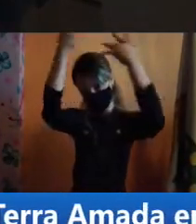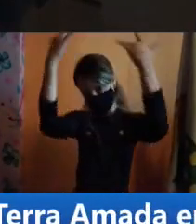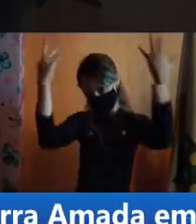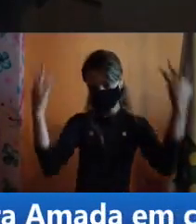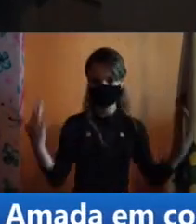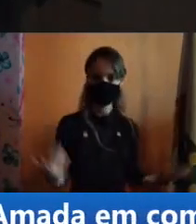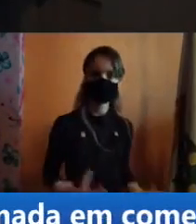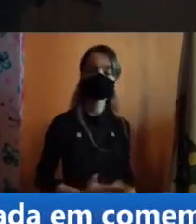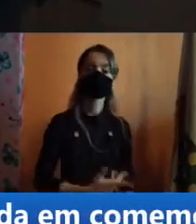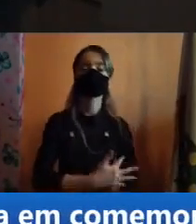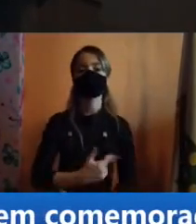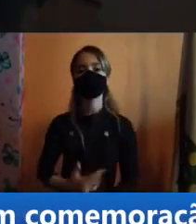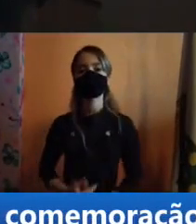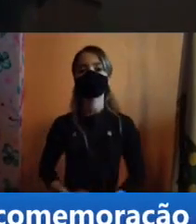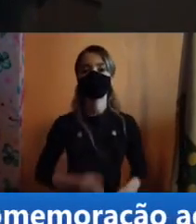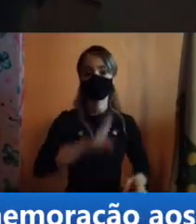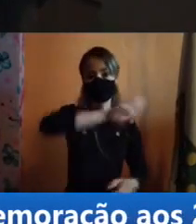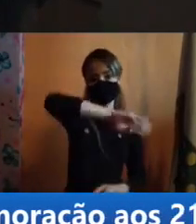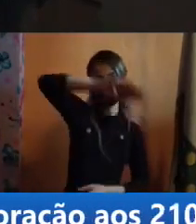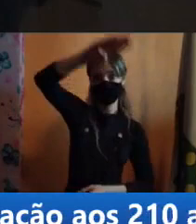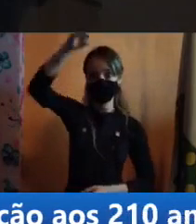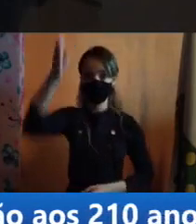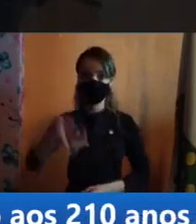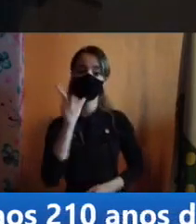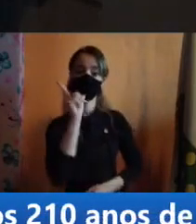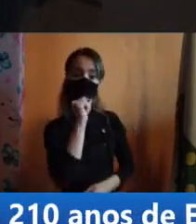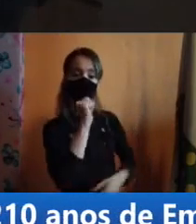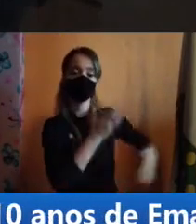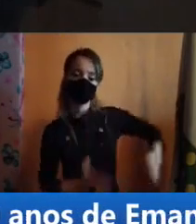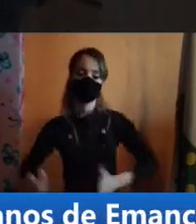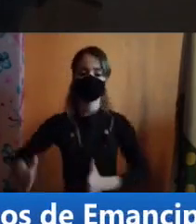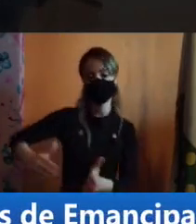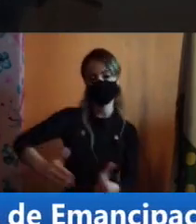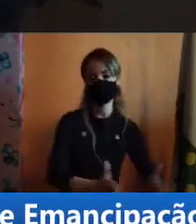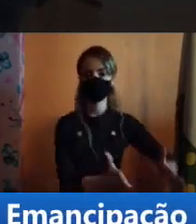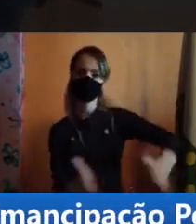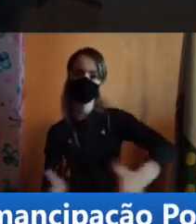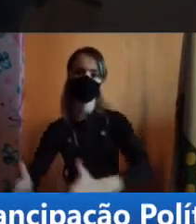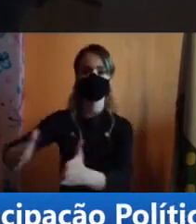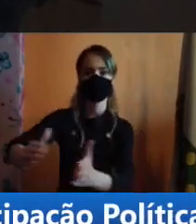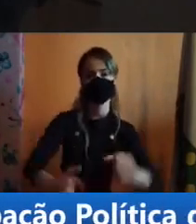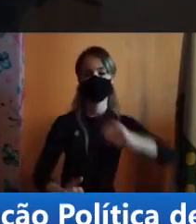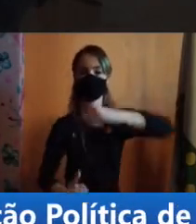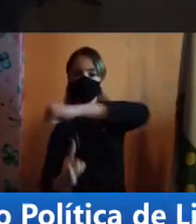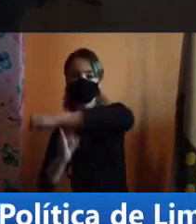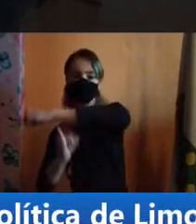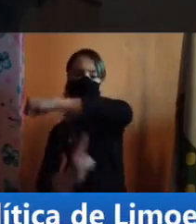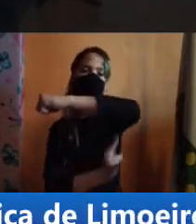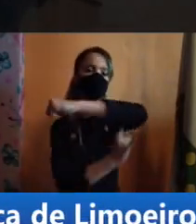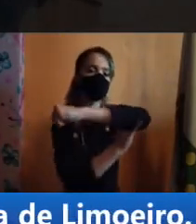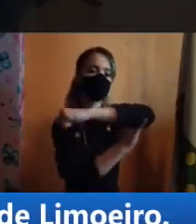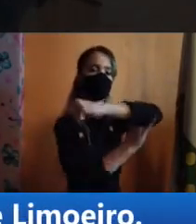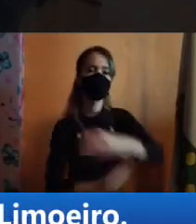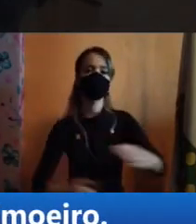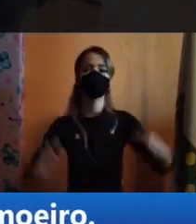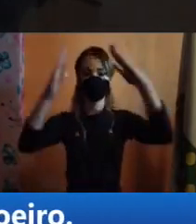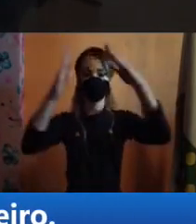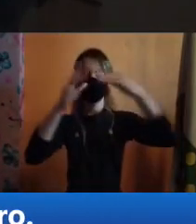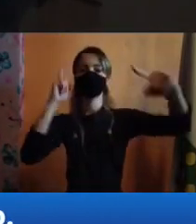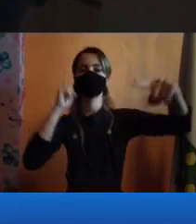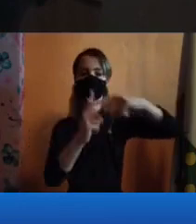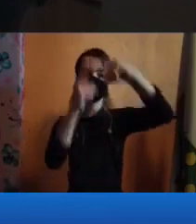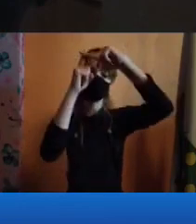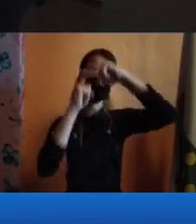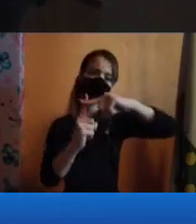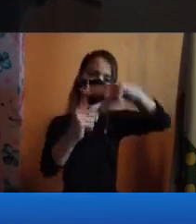Encantos mil, tua serra, teu Capibaribe, tuas fontes